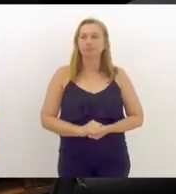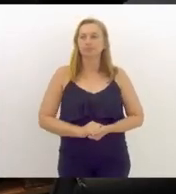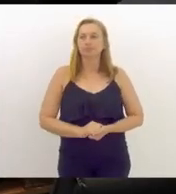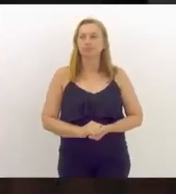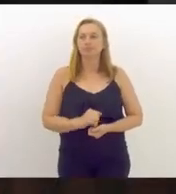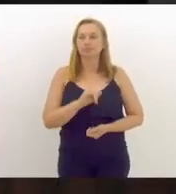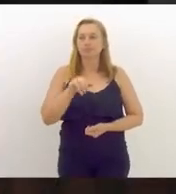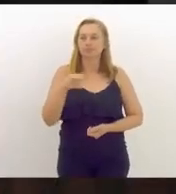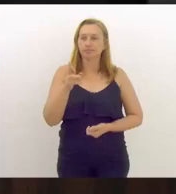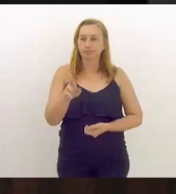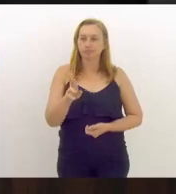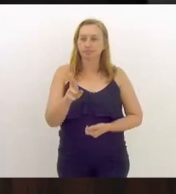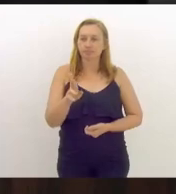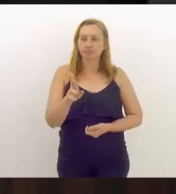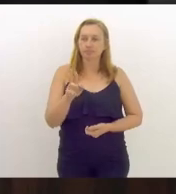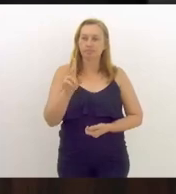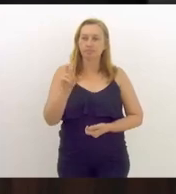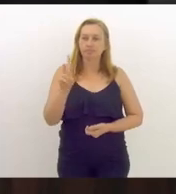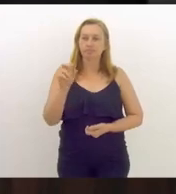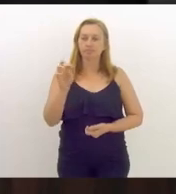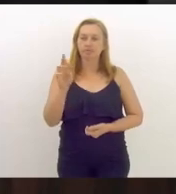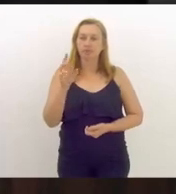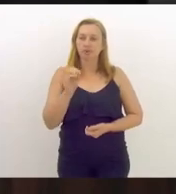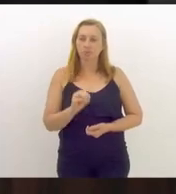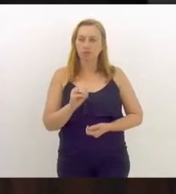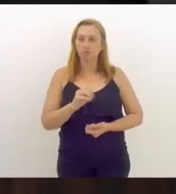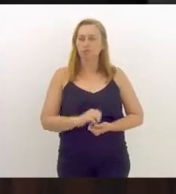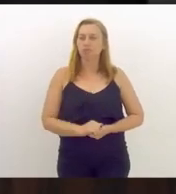Jair Bittencourt Valdo Ceasa